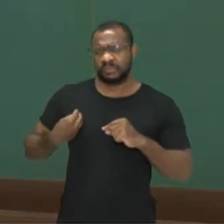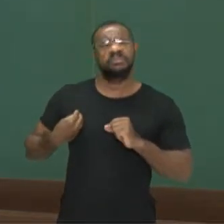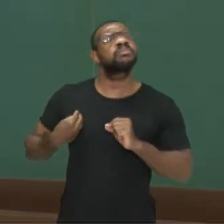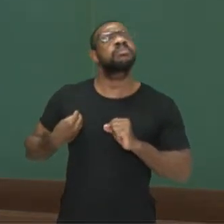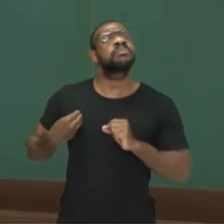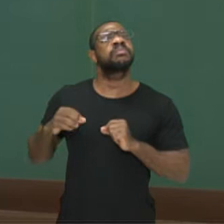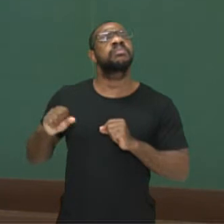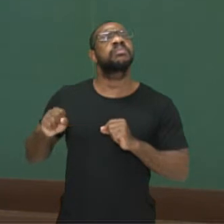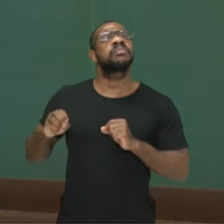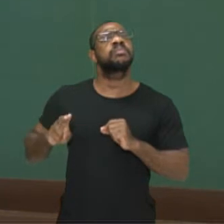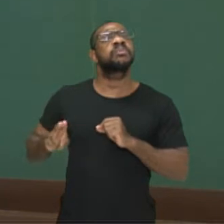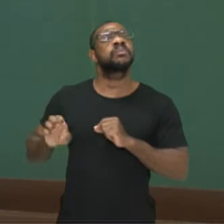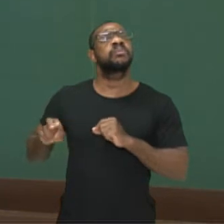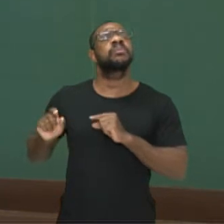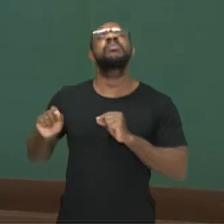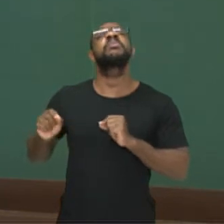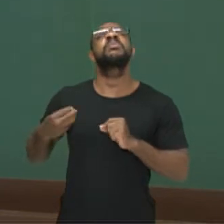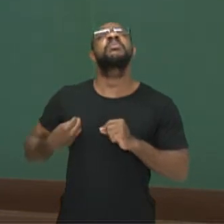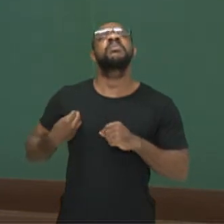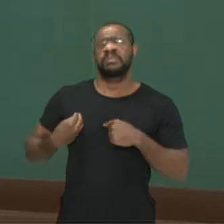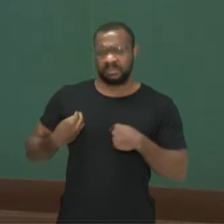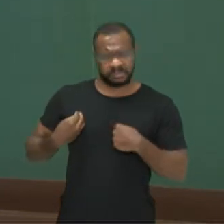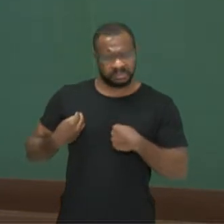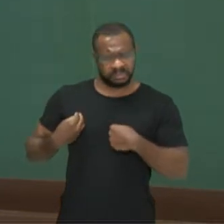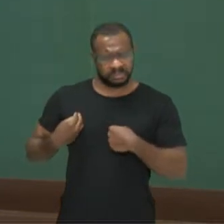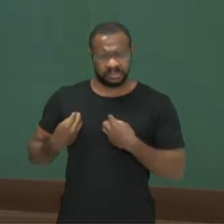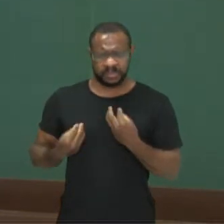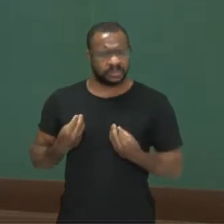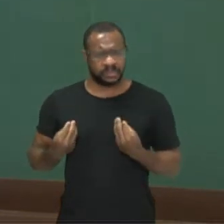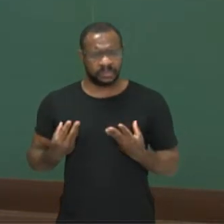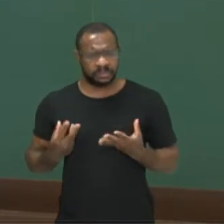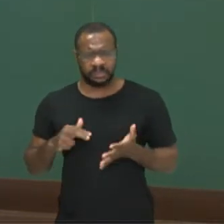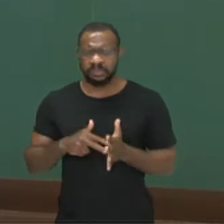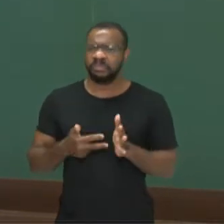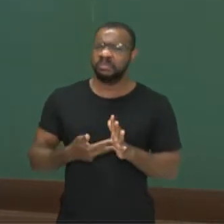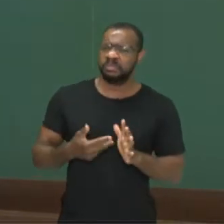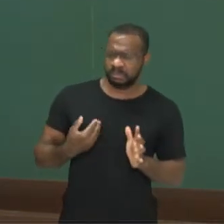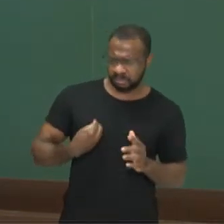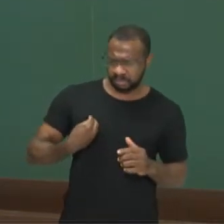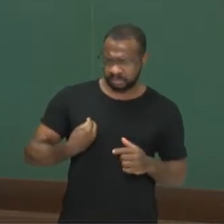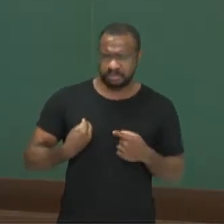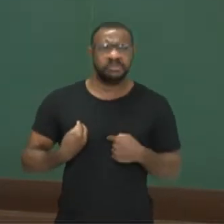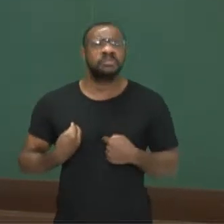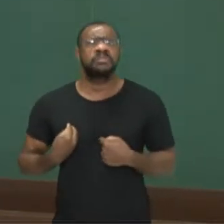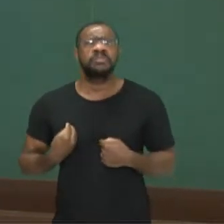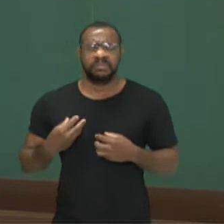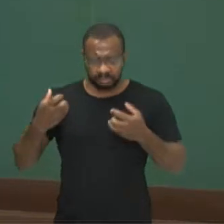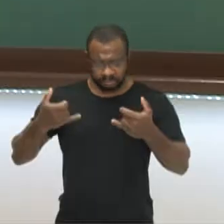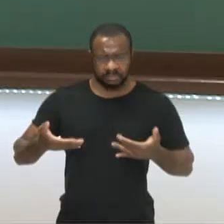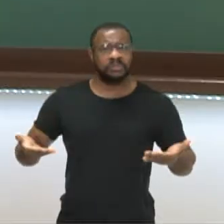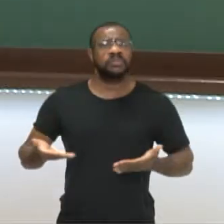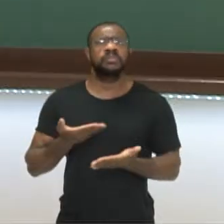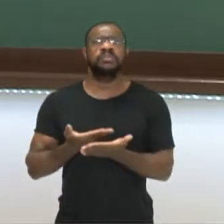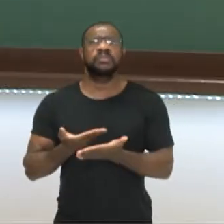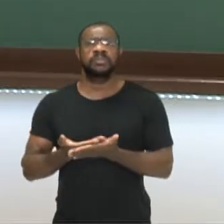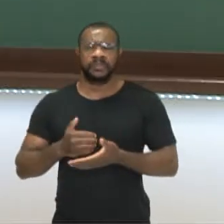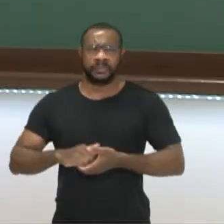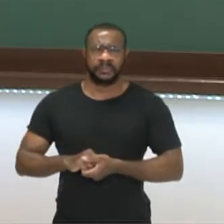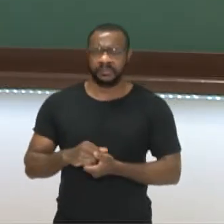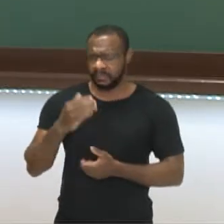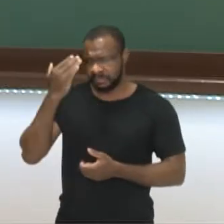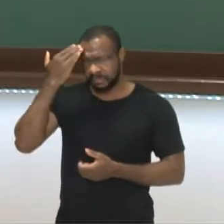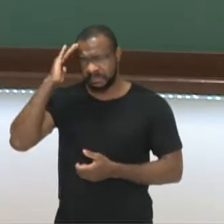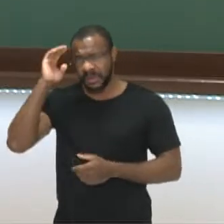identificar, saber definir quem sou eu, é um pouco do que nós vamos conversar nessa aula. Ou seja,